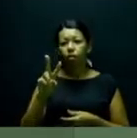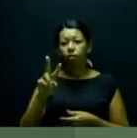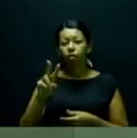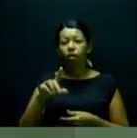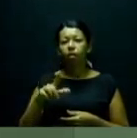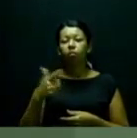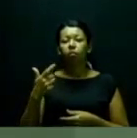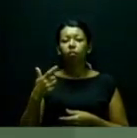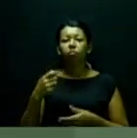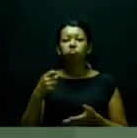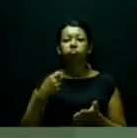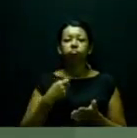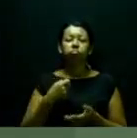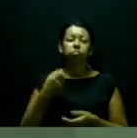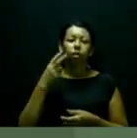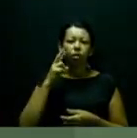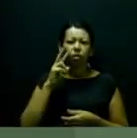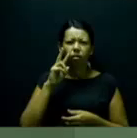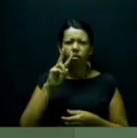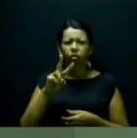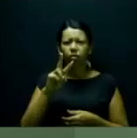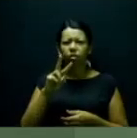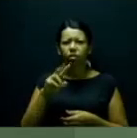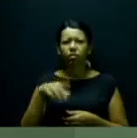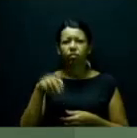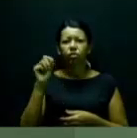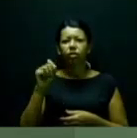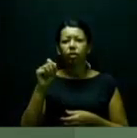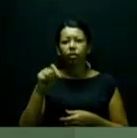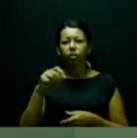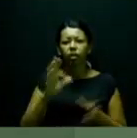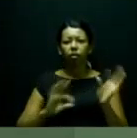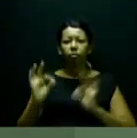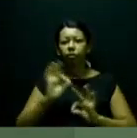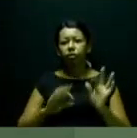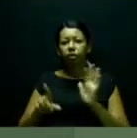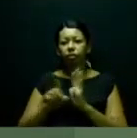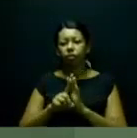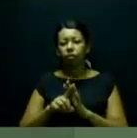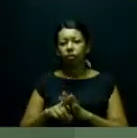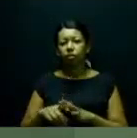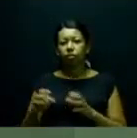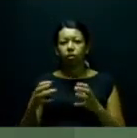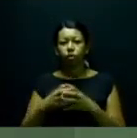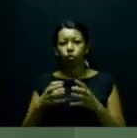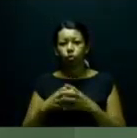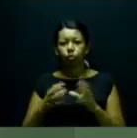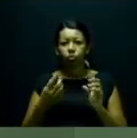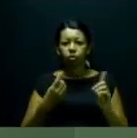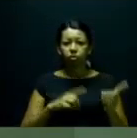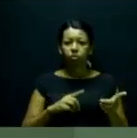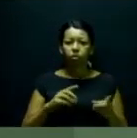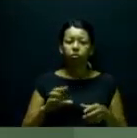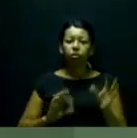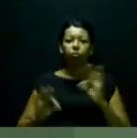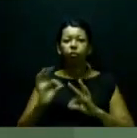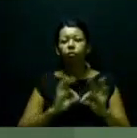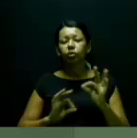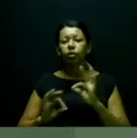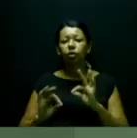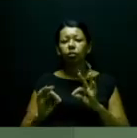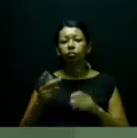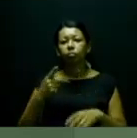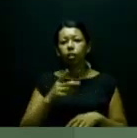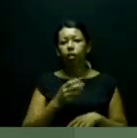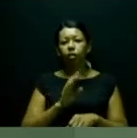não deve olhar, ou melhor, não deve olhar de quem é o projeto de lei, se é de situação de oposição, quando é um projeto voltado